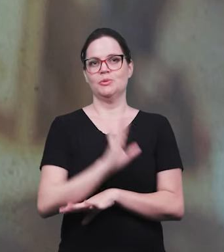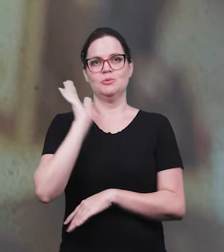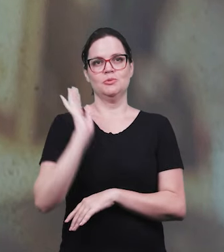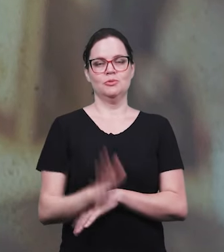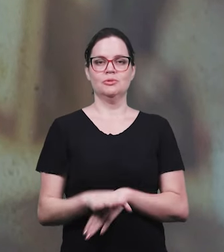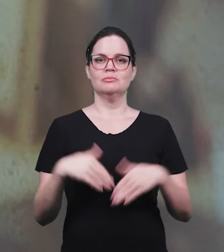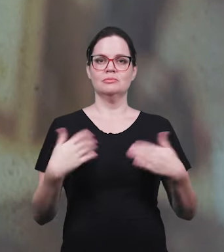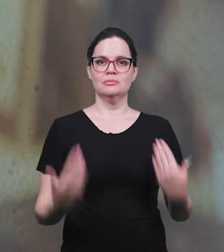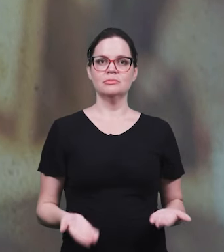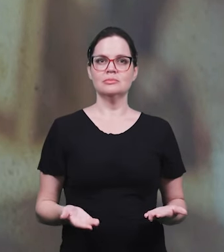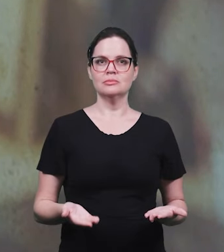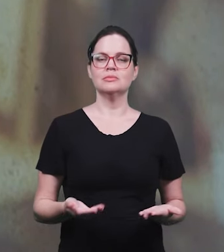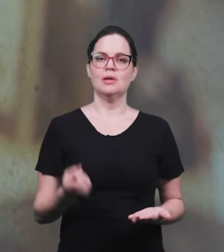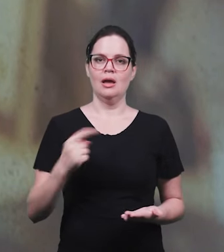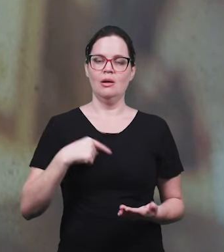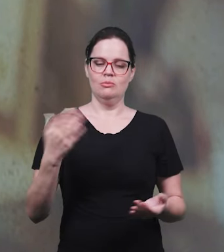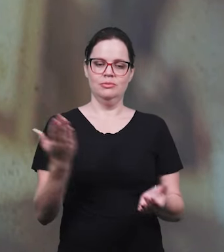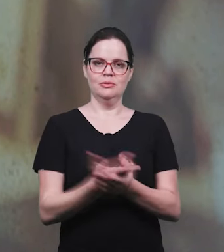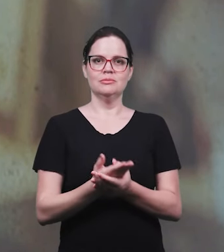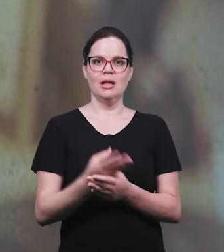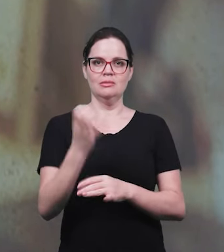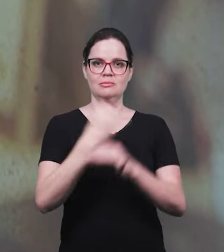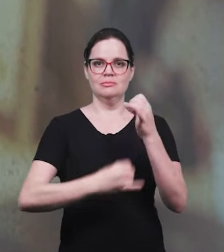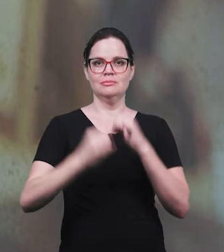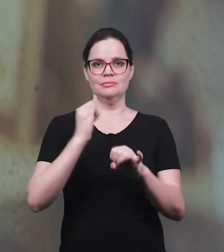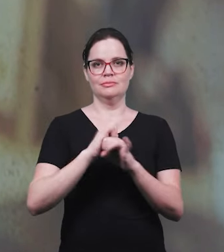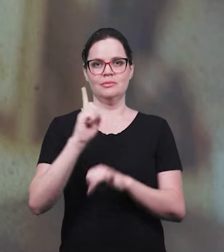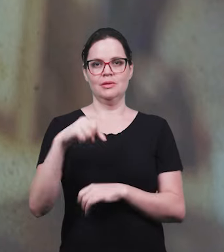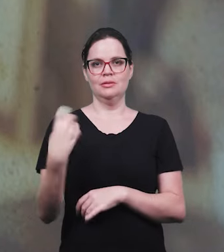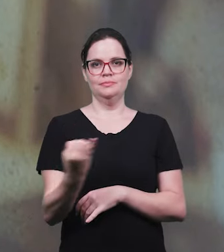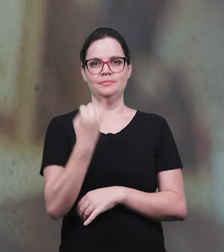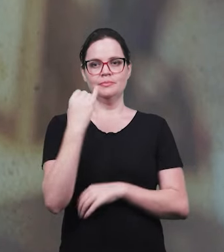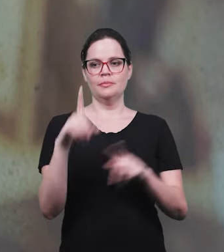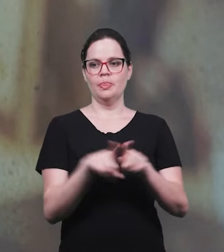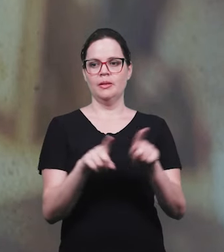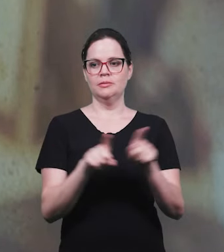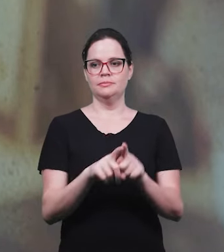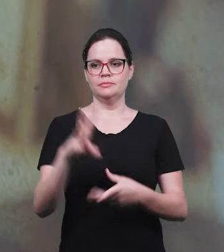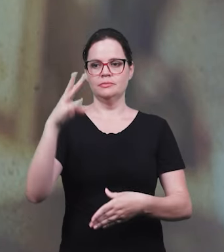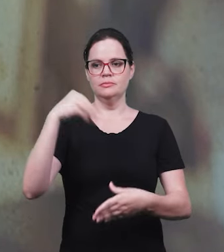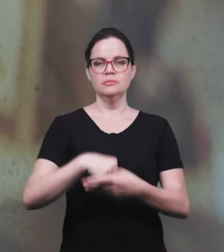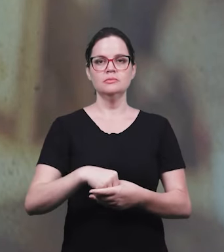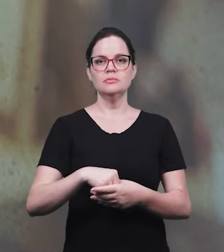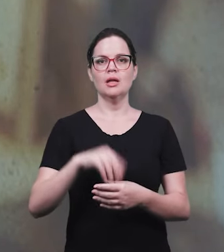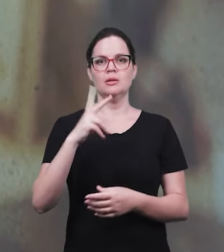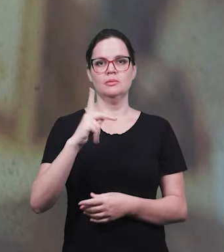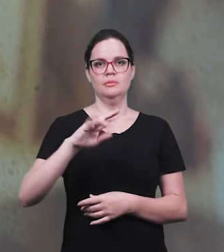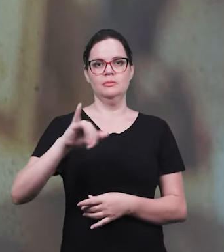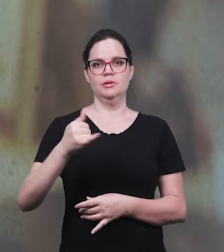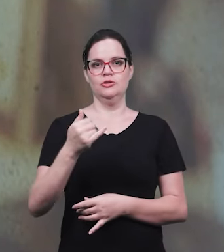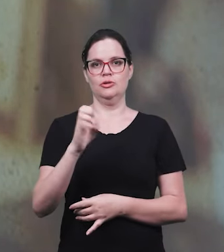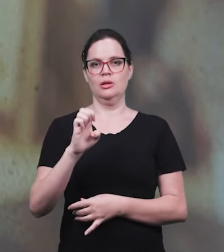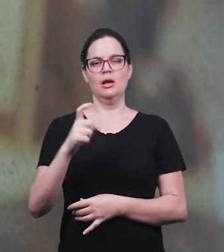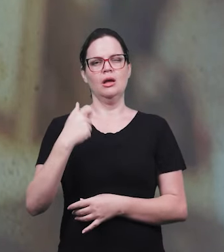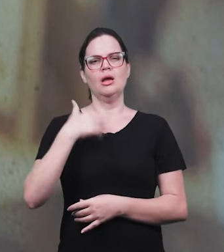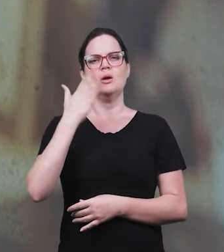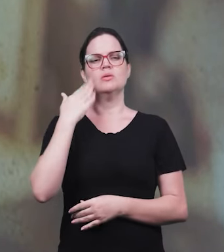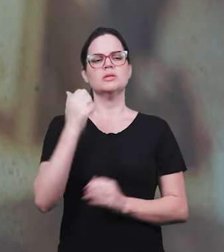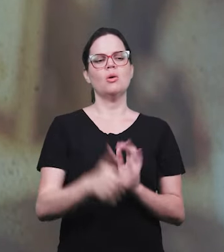fato, o processo judicial eletrônico é muito importante. E além disso, eu acesso por meio do PJE, no meu login, eu sei quais são os prazos que